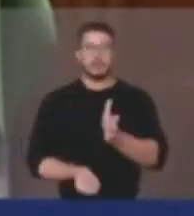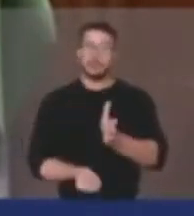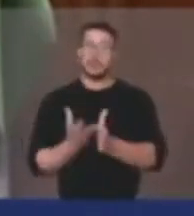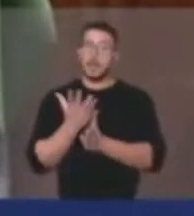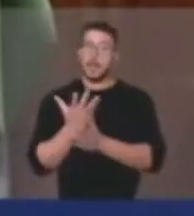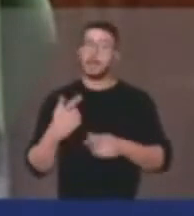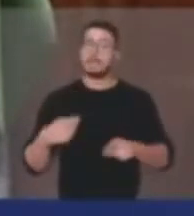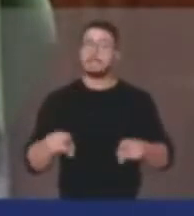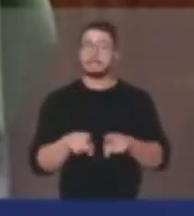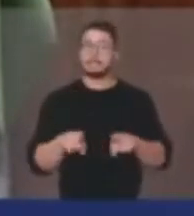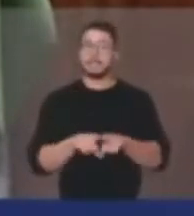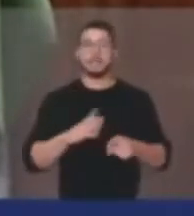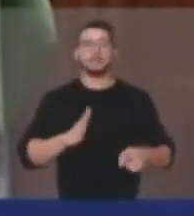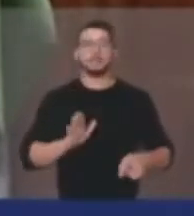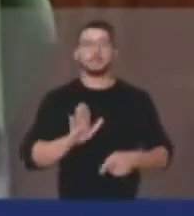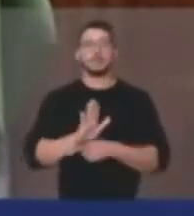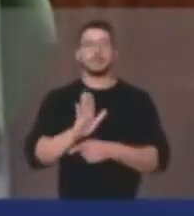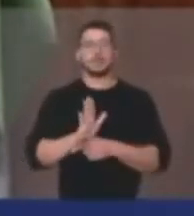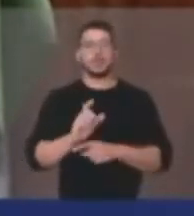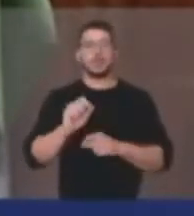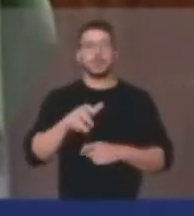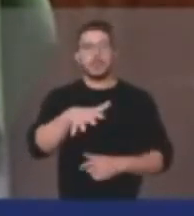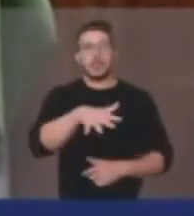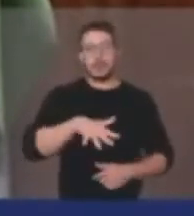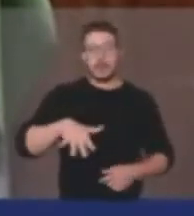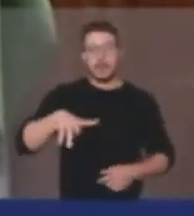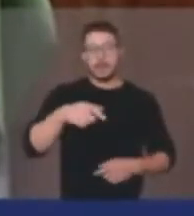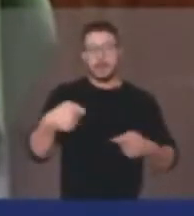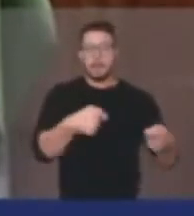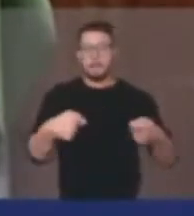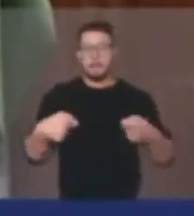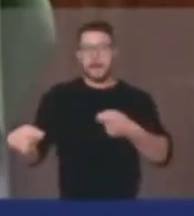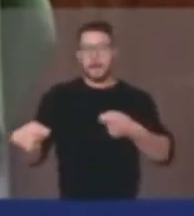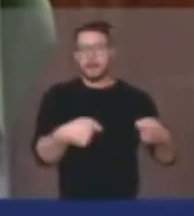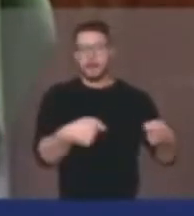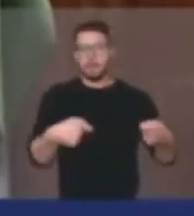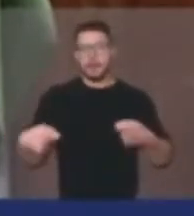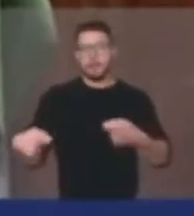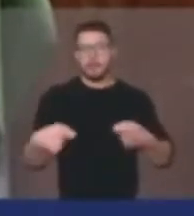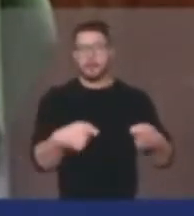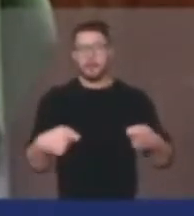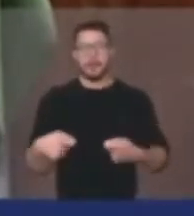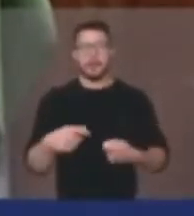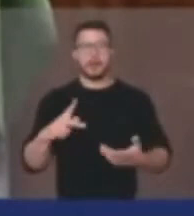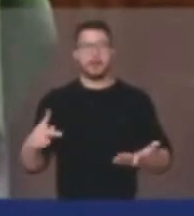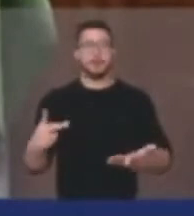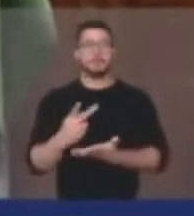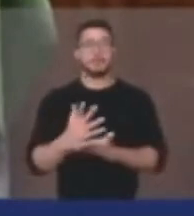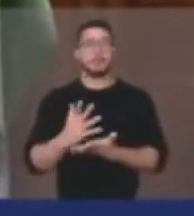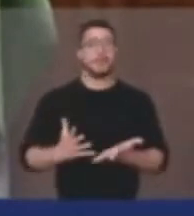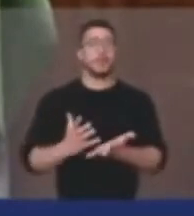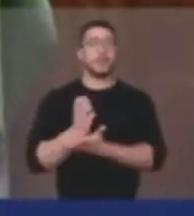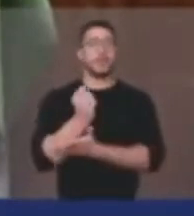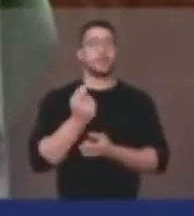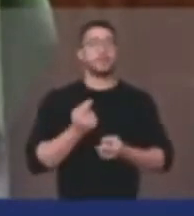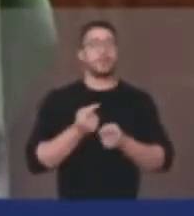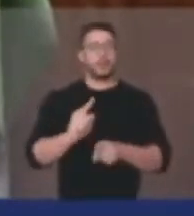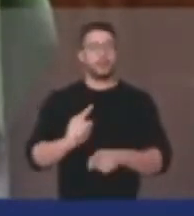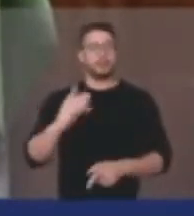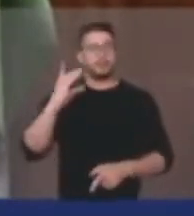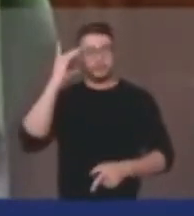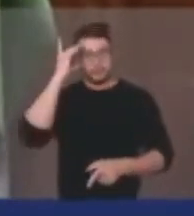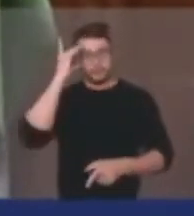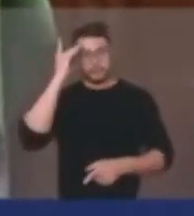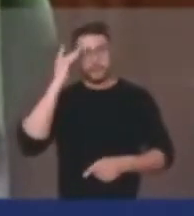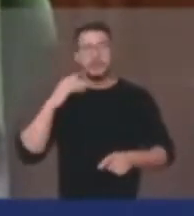decisivamente para criar no Brasil um ambiente que possibilitasse o golpe contra a presidenta Dilma, que criou no